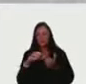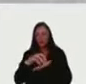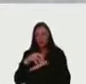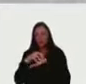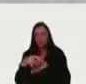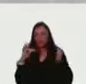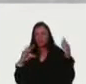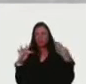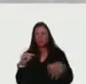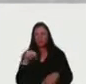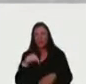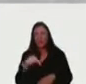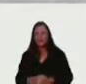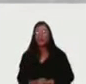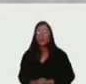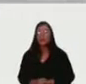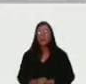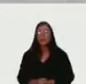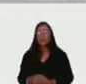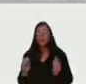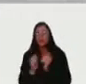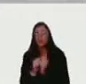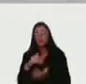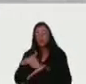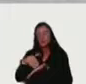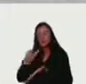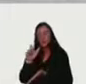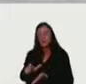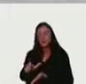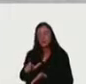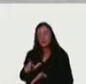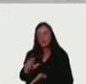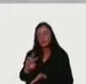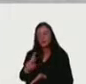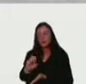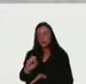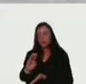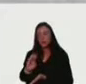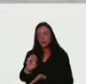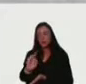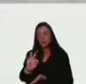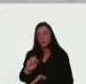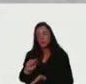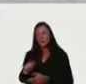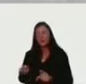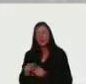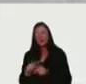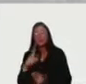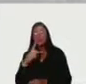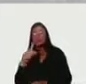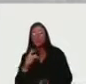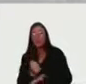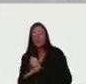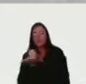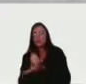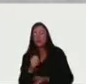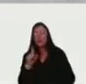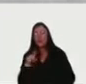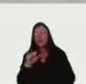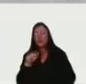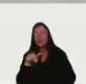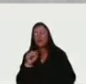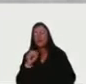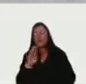juntamente com a secretária de Junta, Roberta, e também a sua assessora, Ana Beatriz.